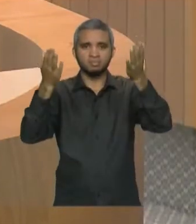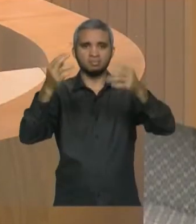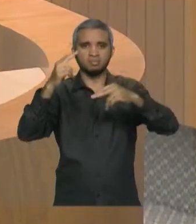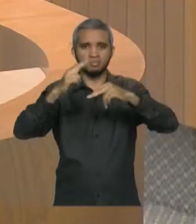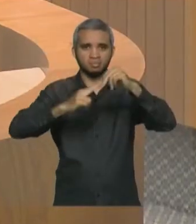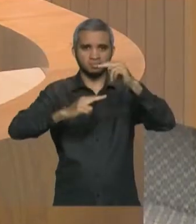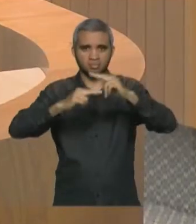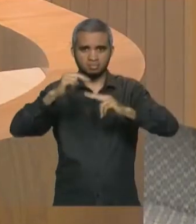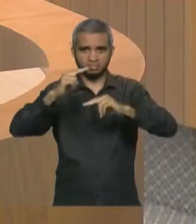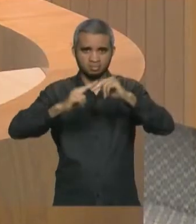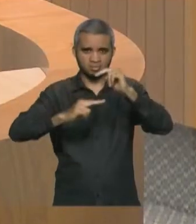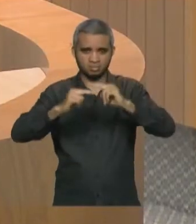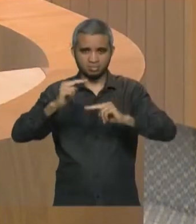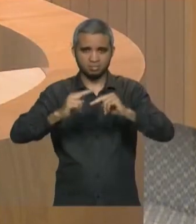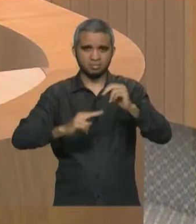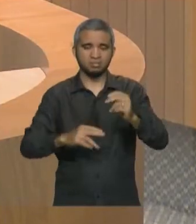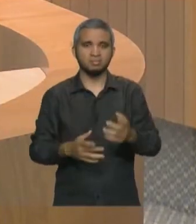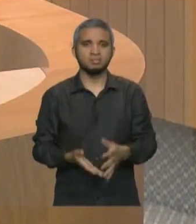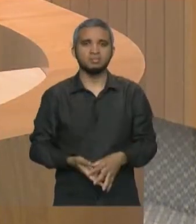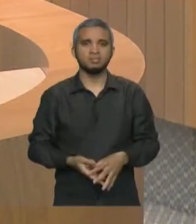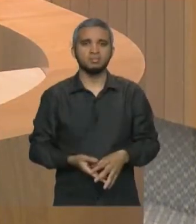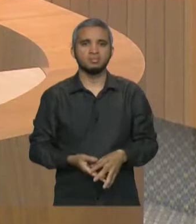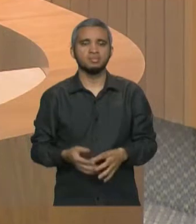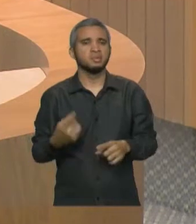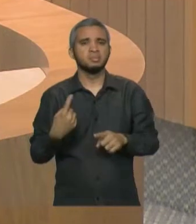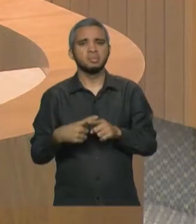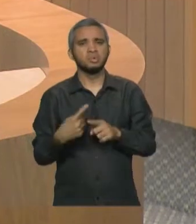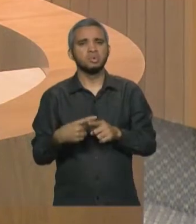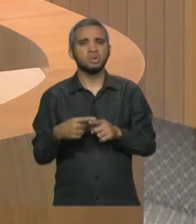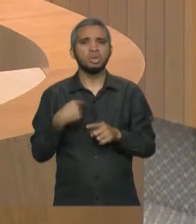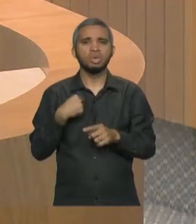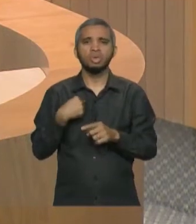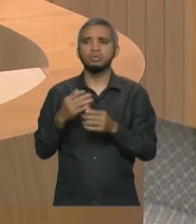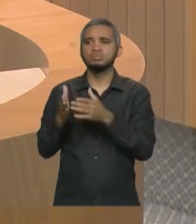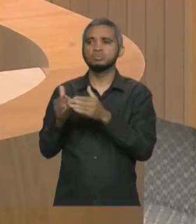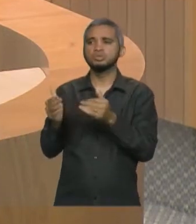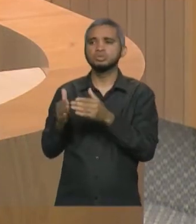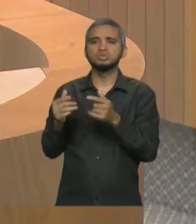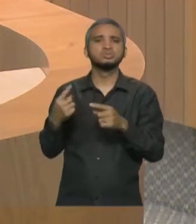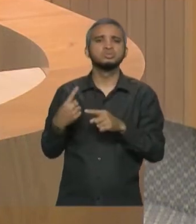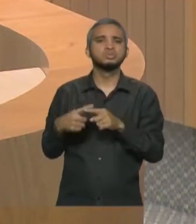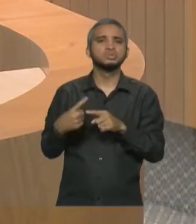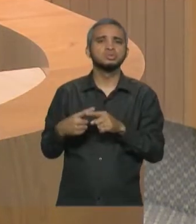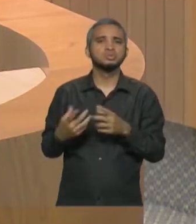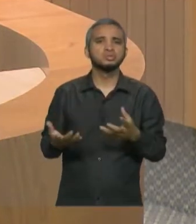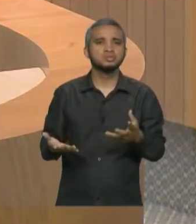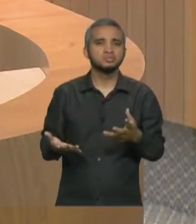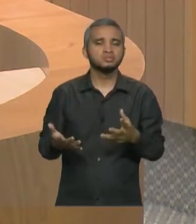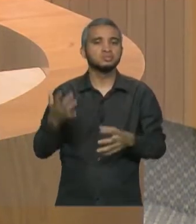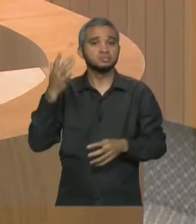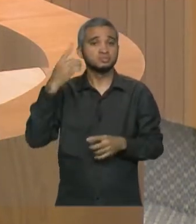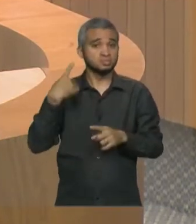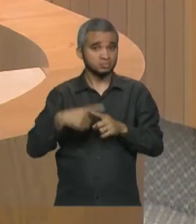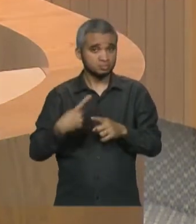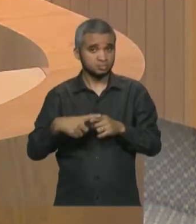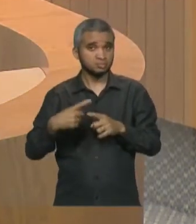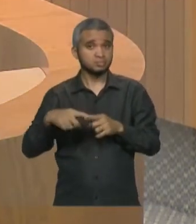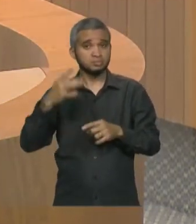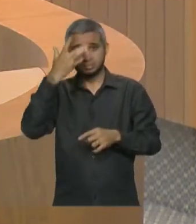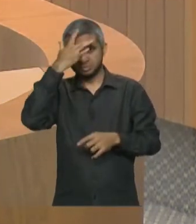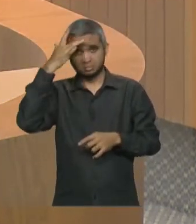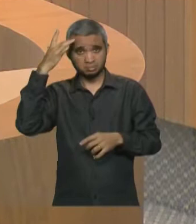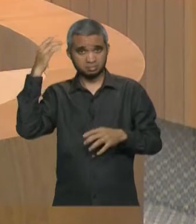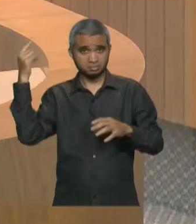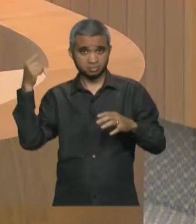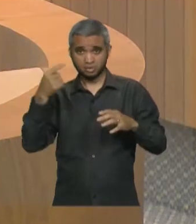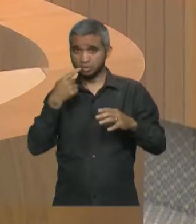Mas qual o motivo da solicitação do requerimento? É porque nós recebemos uma grave denúncia,